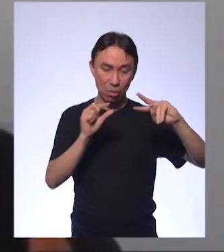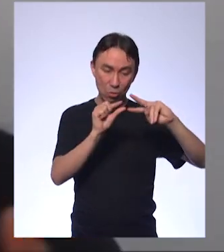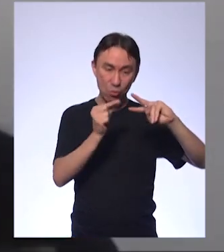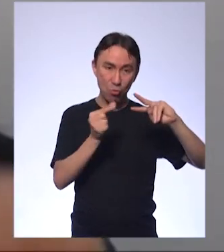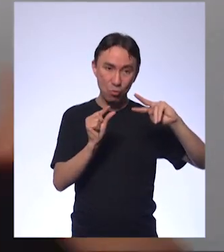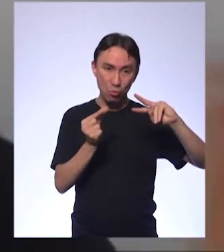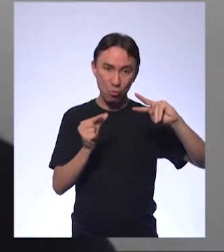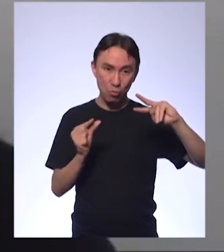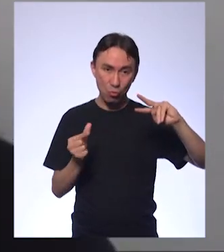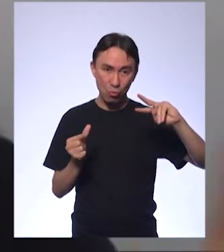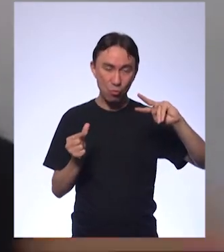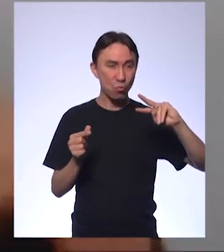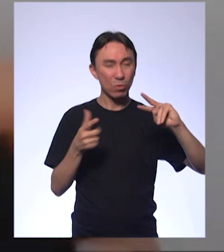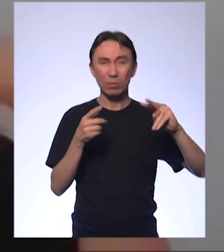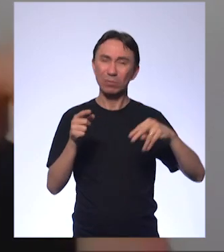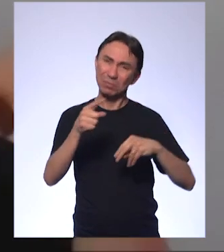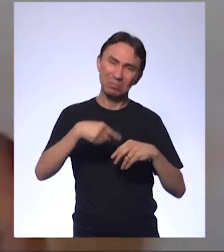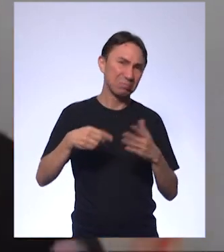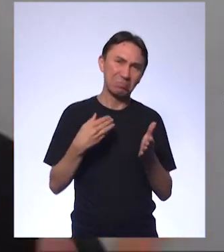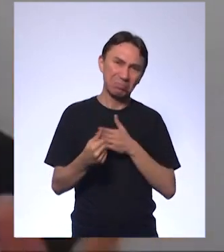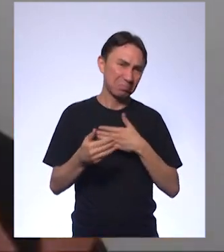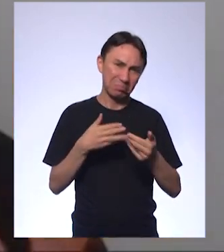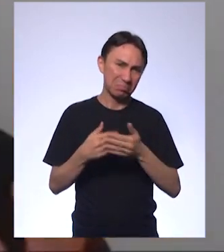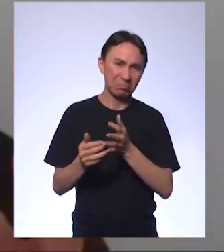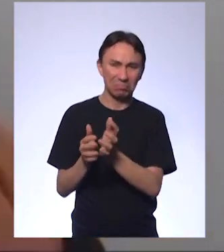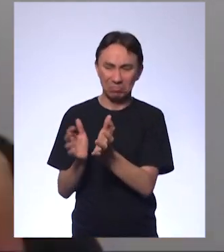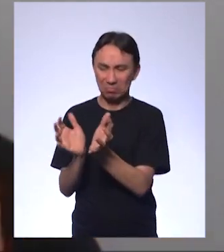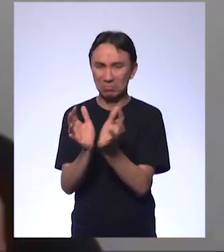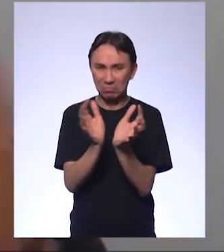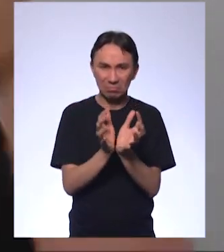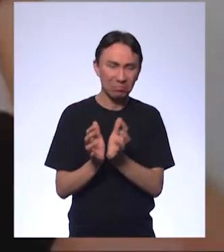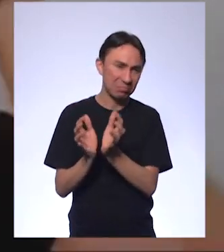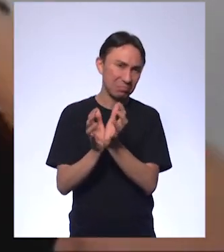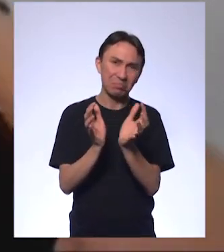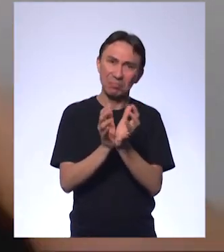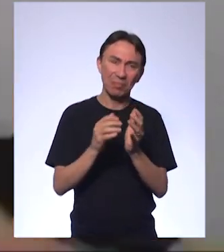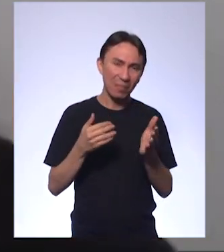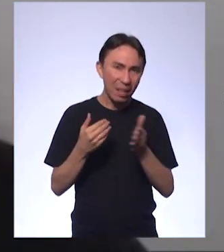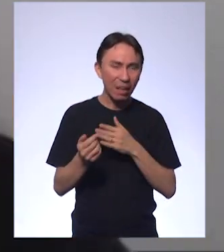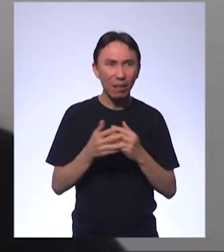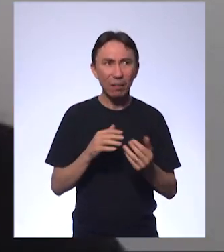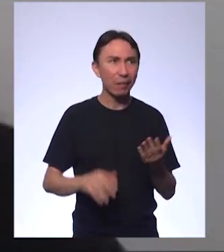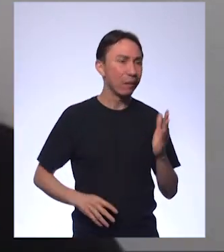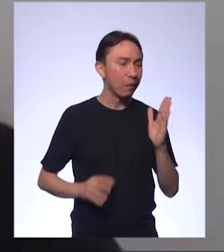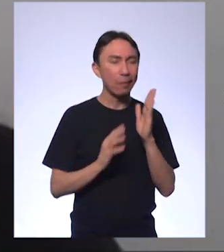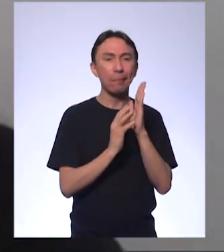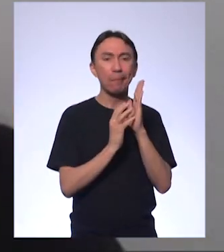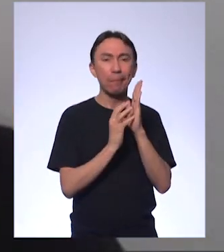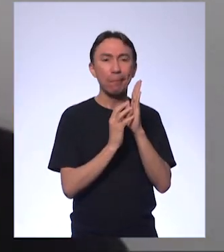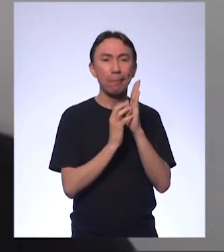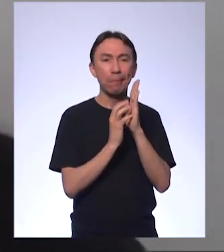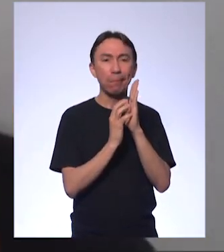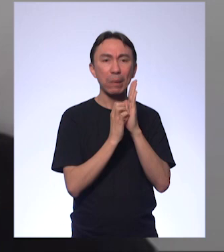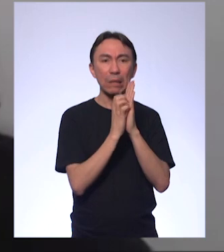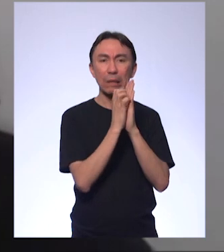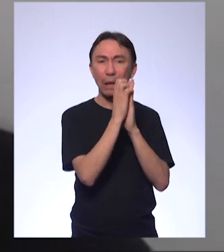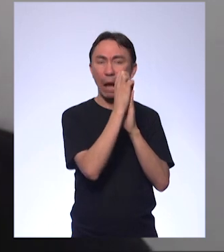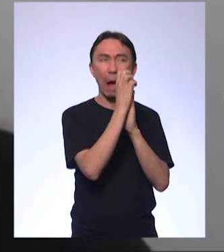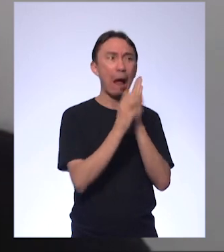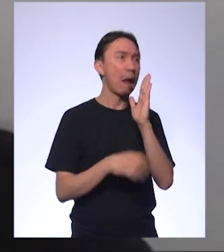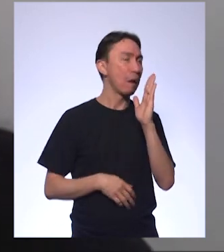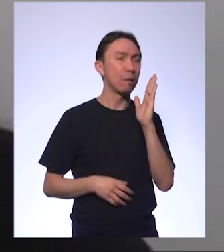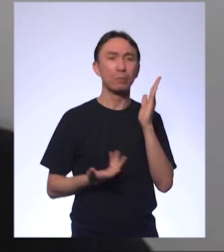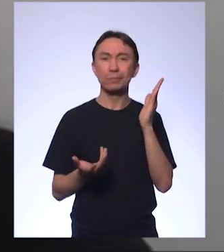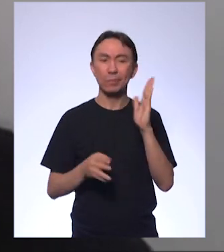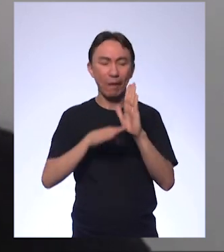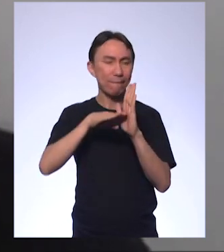está falando de bactérias, a gente vai falando de fungos, enfim, a gente vai falar dessas